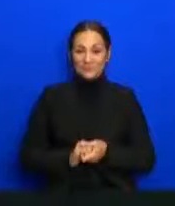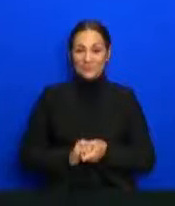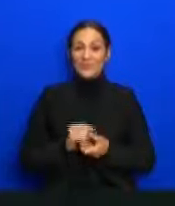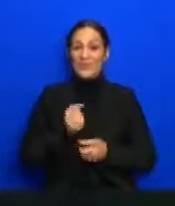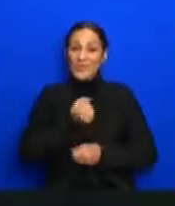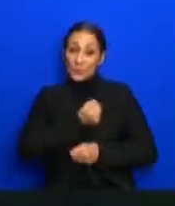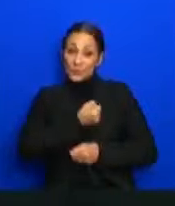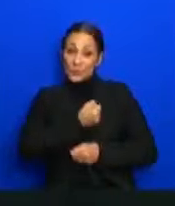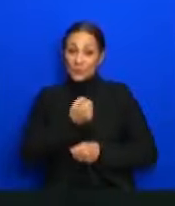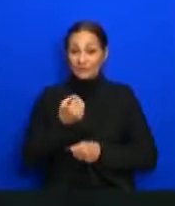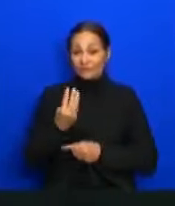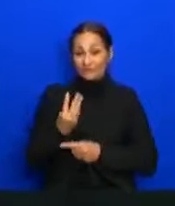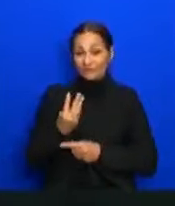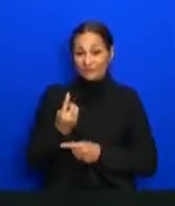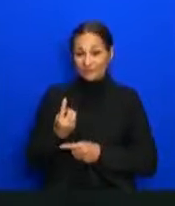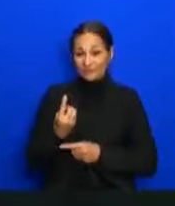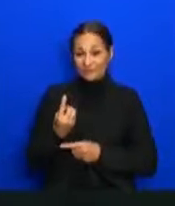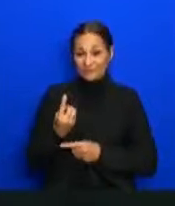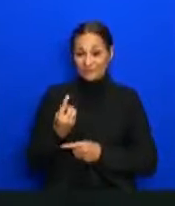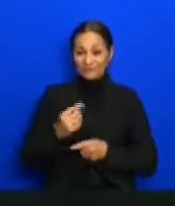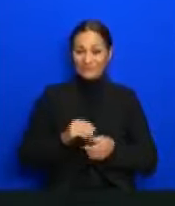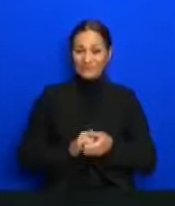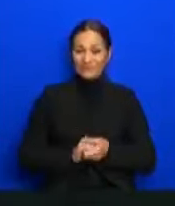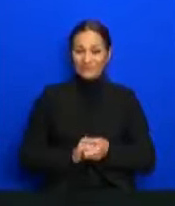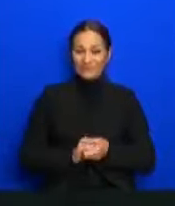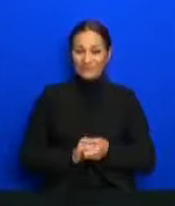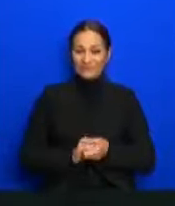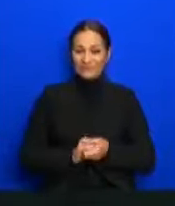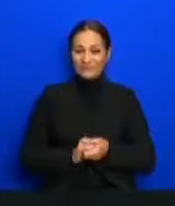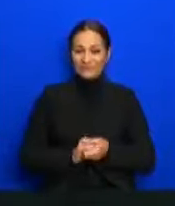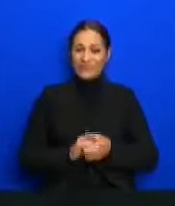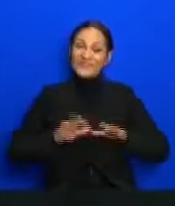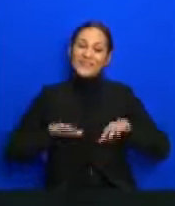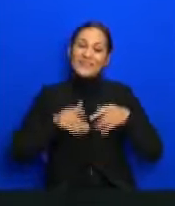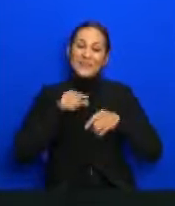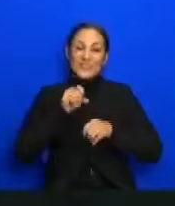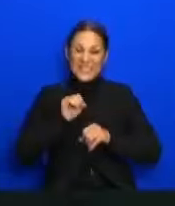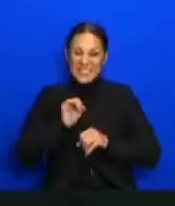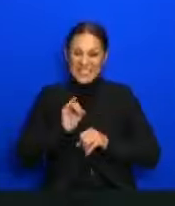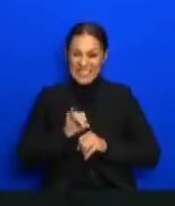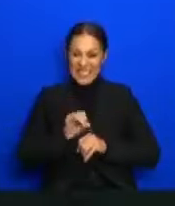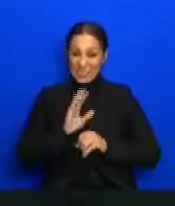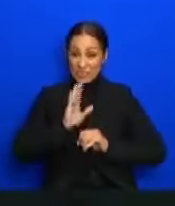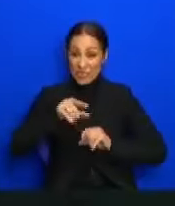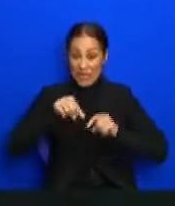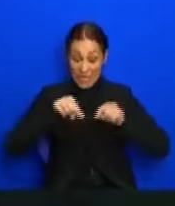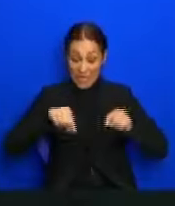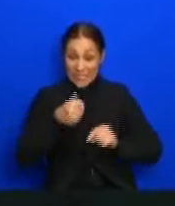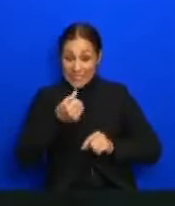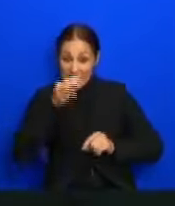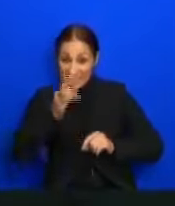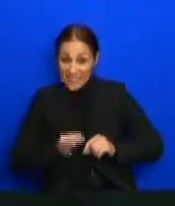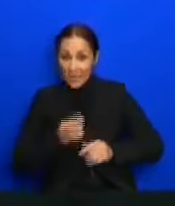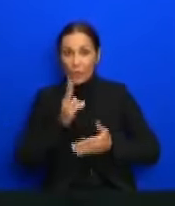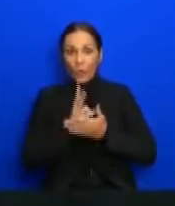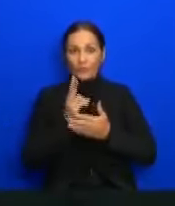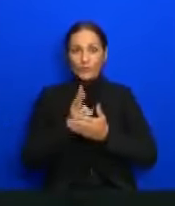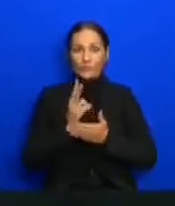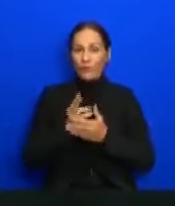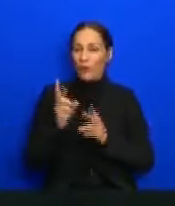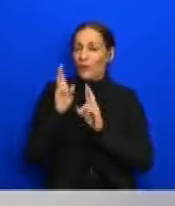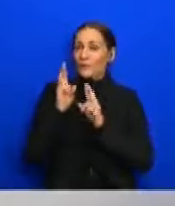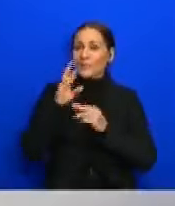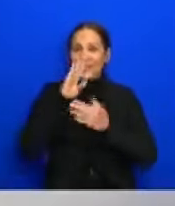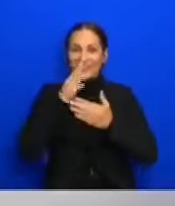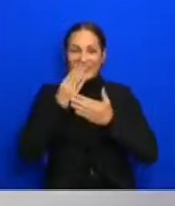E é o número 31. Então, se você já acertou esses 6 números, continue